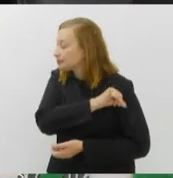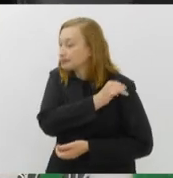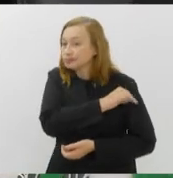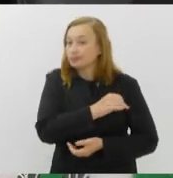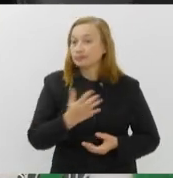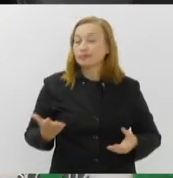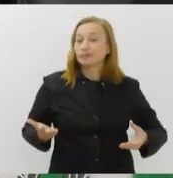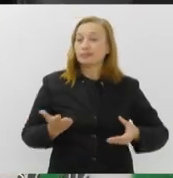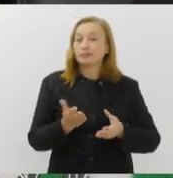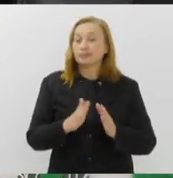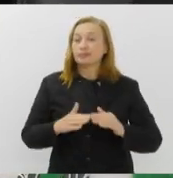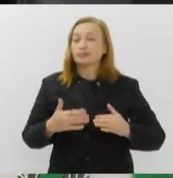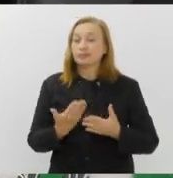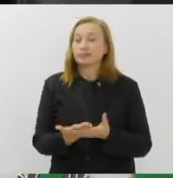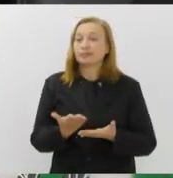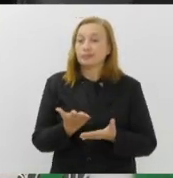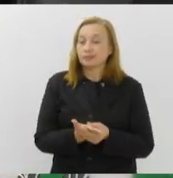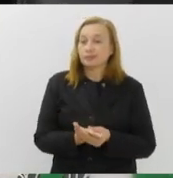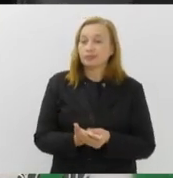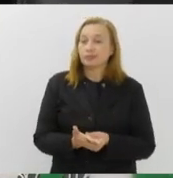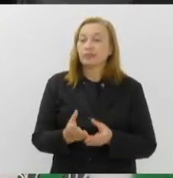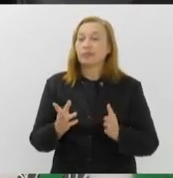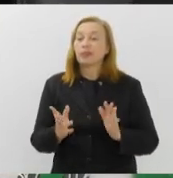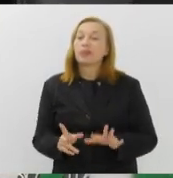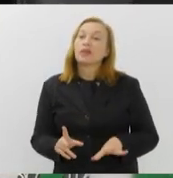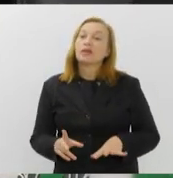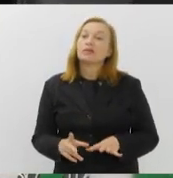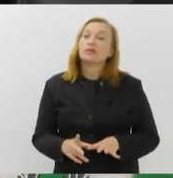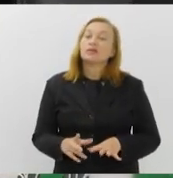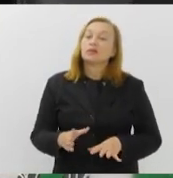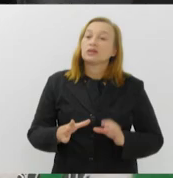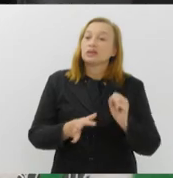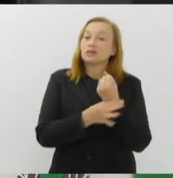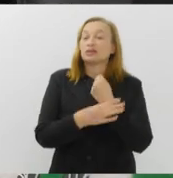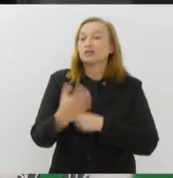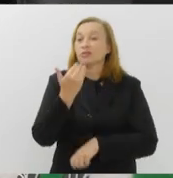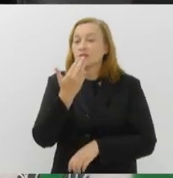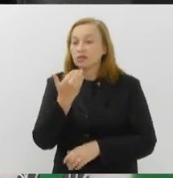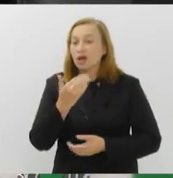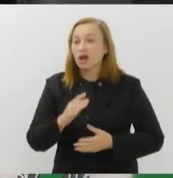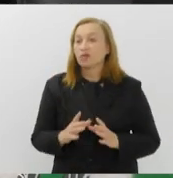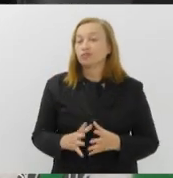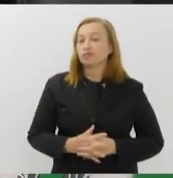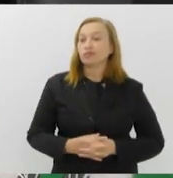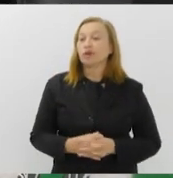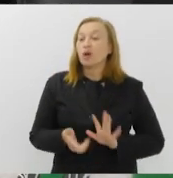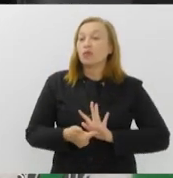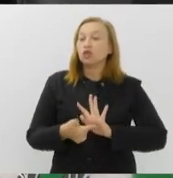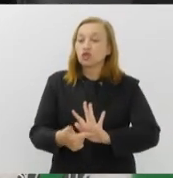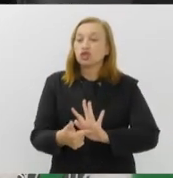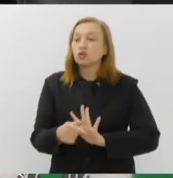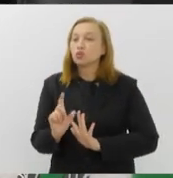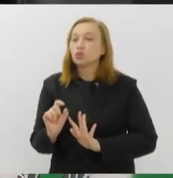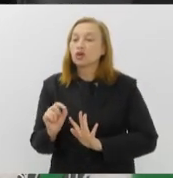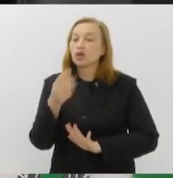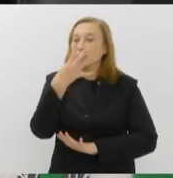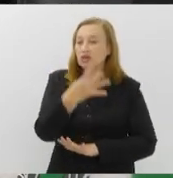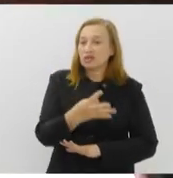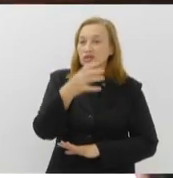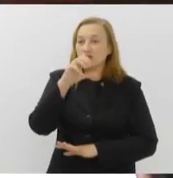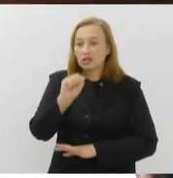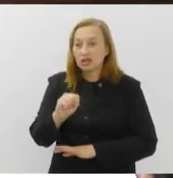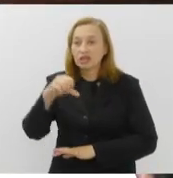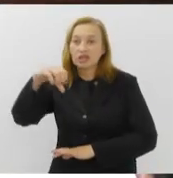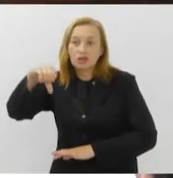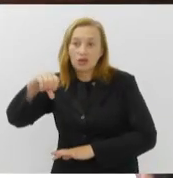segurança alimentar no município, o mapa da fome da cidade do Rio de Janeiro, apontou que pelo menos 489 mil, ou